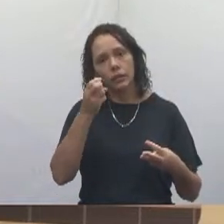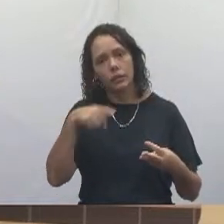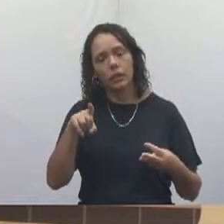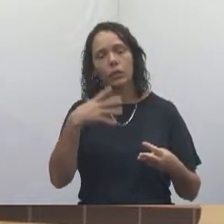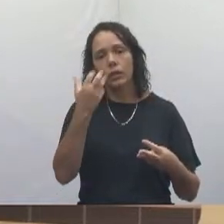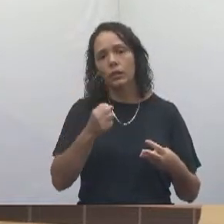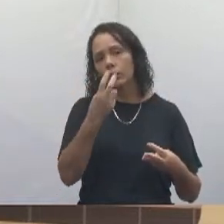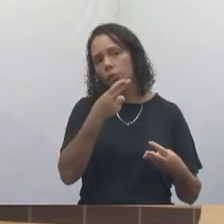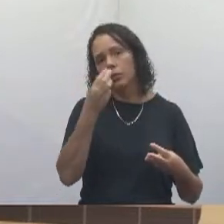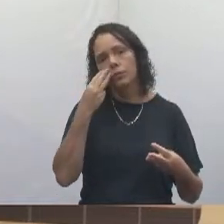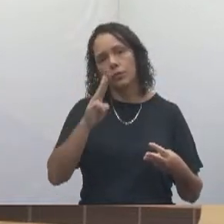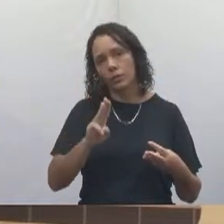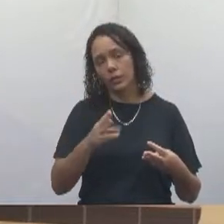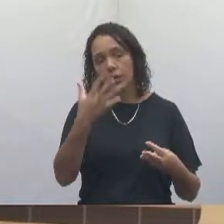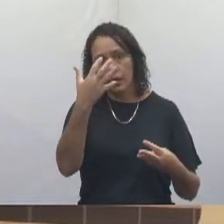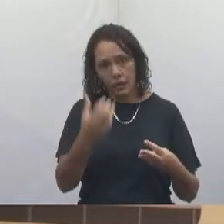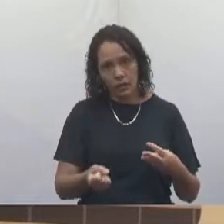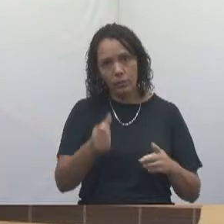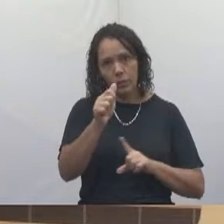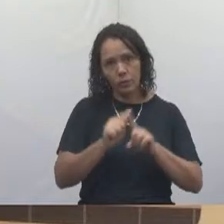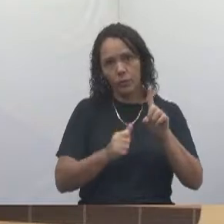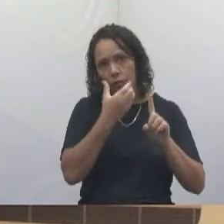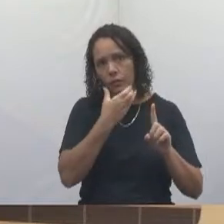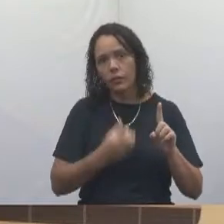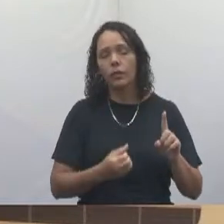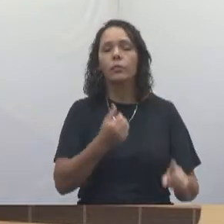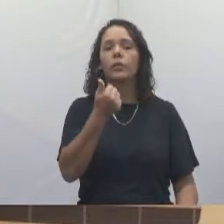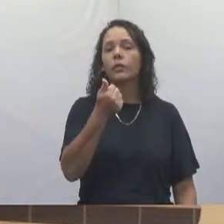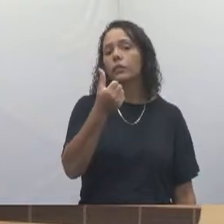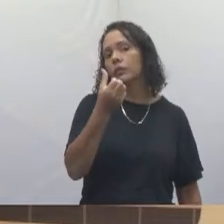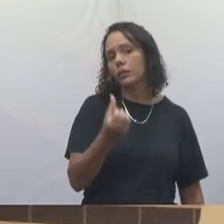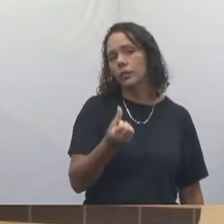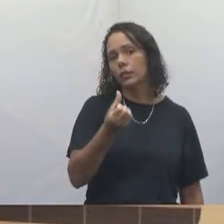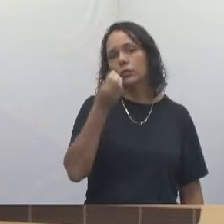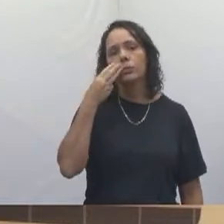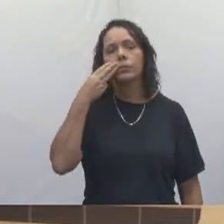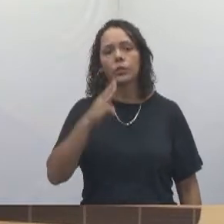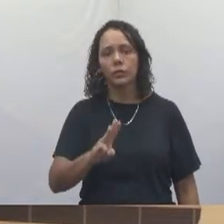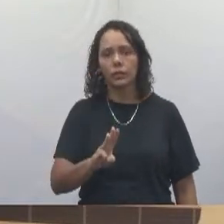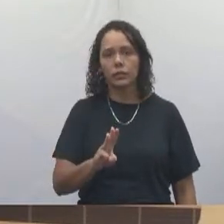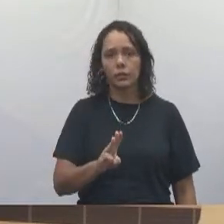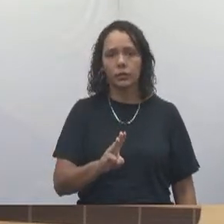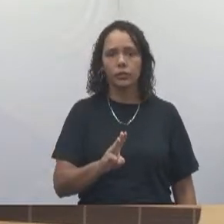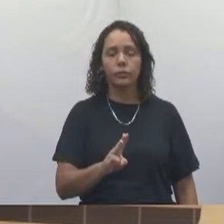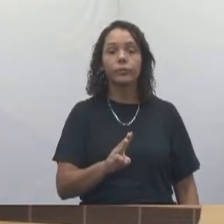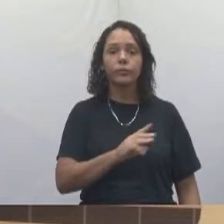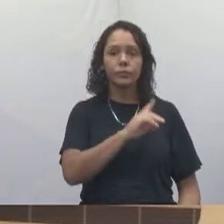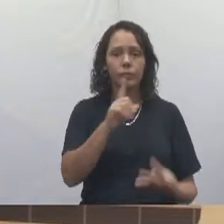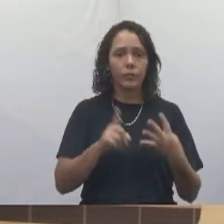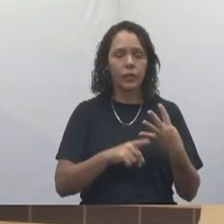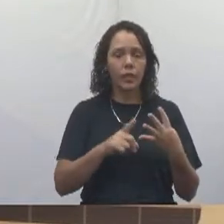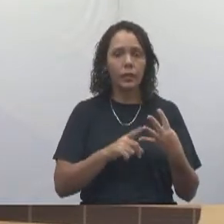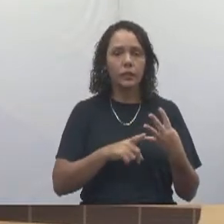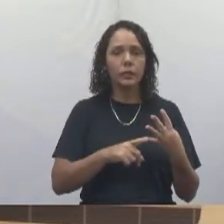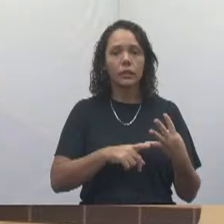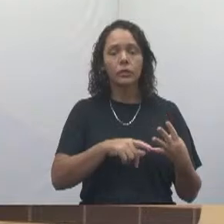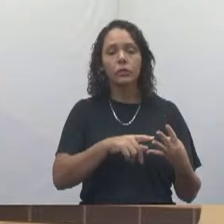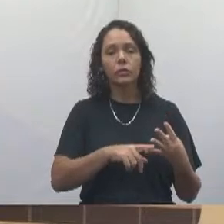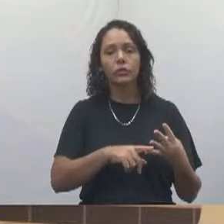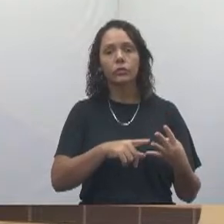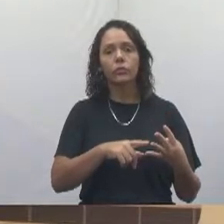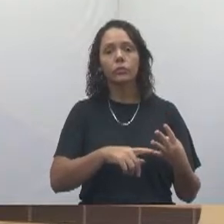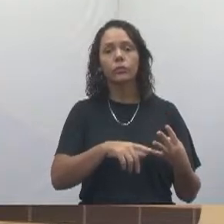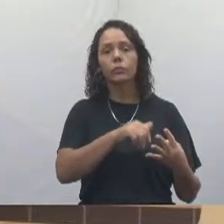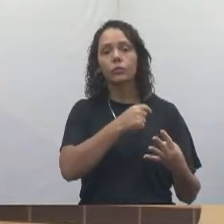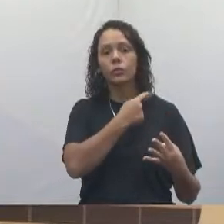2 milhões, recebeu em dezembro 16 milhões. A cidade de Cabo Frio